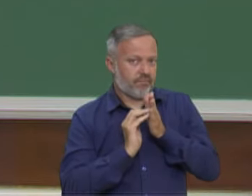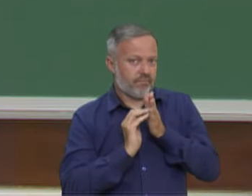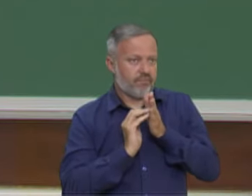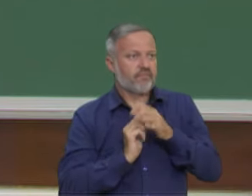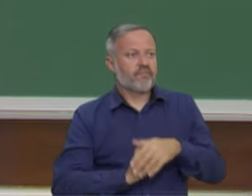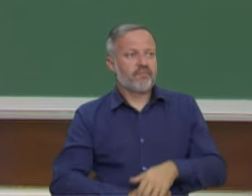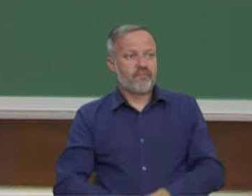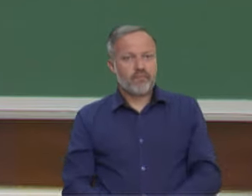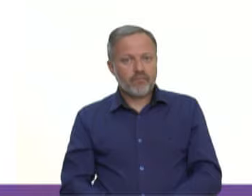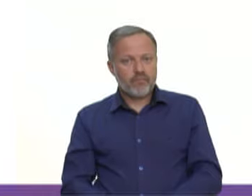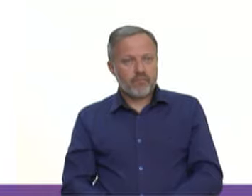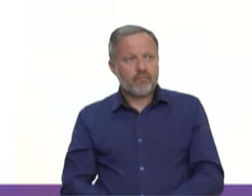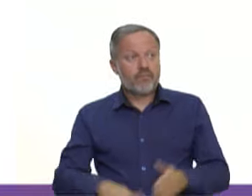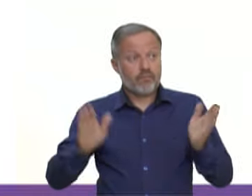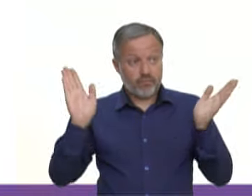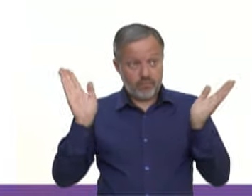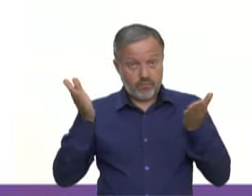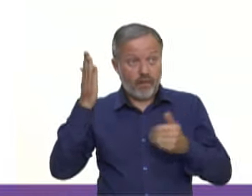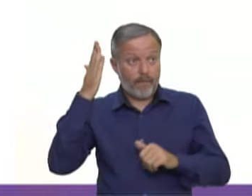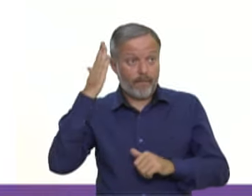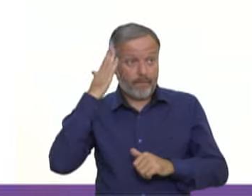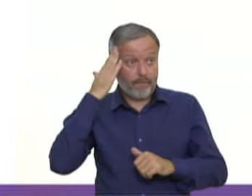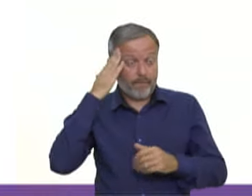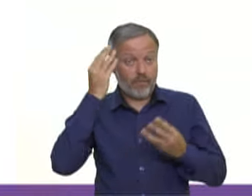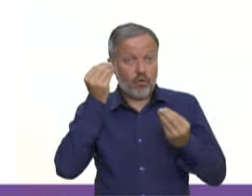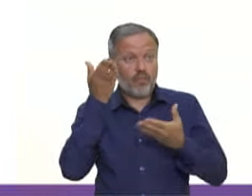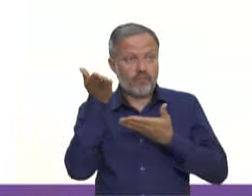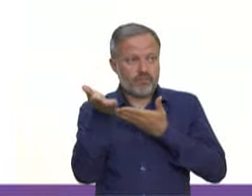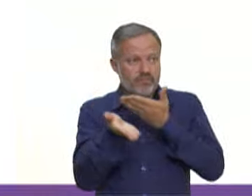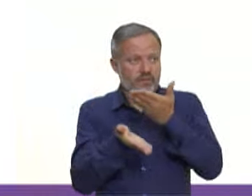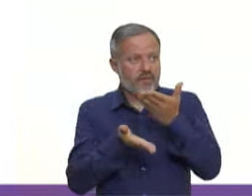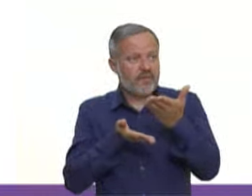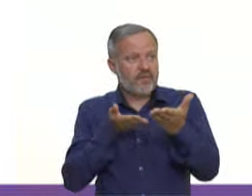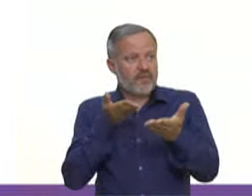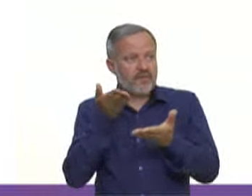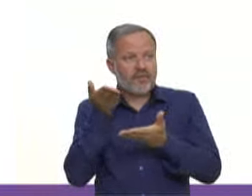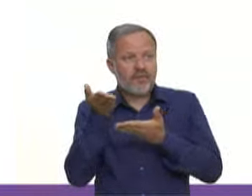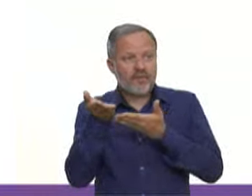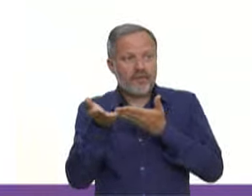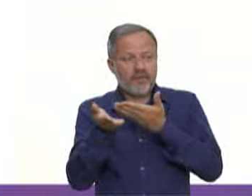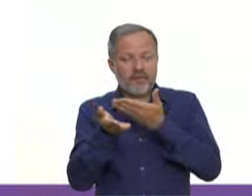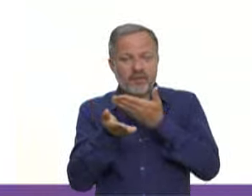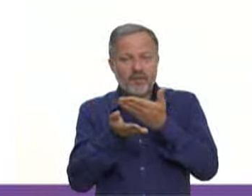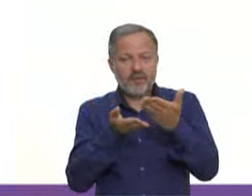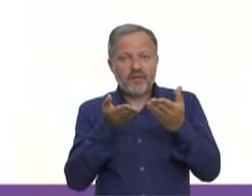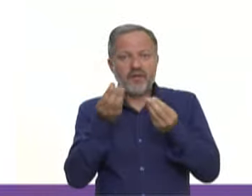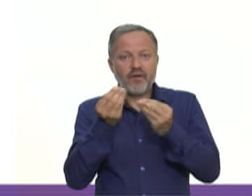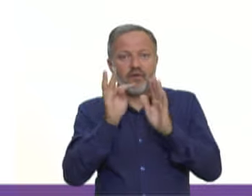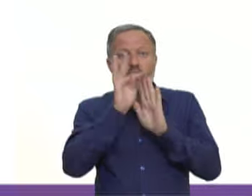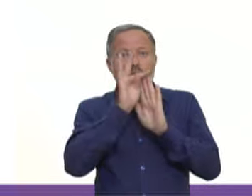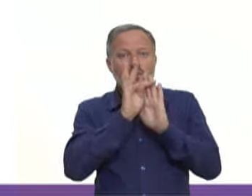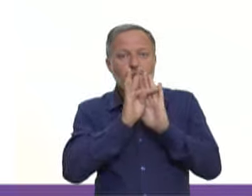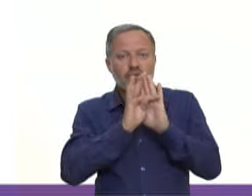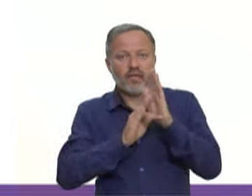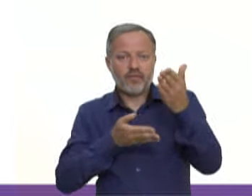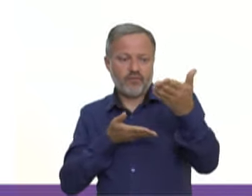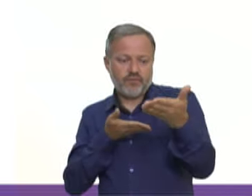Já pensaste como cambiamos a maneira de falar de acordo com o contexto e o